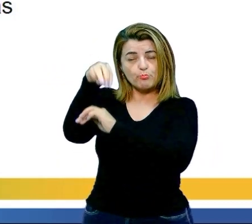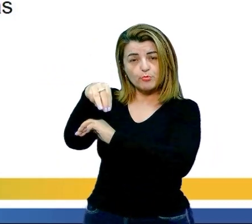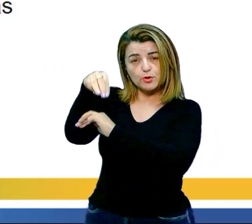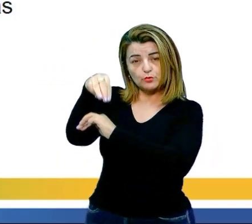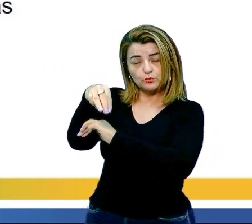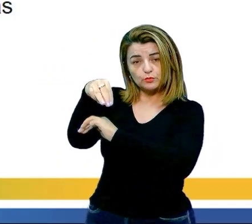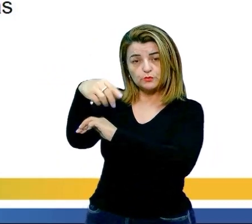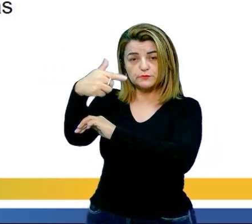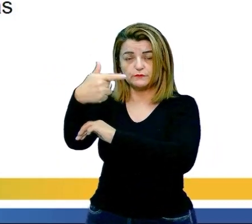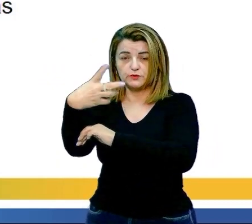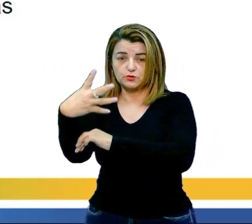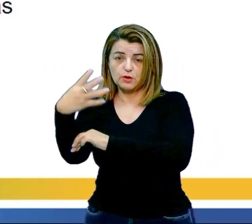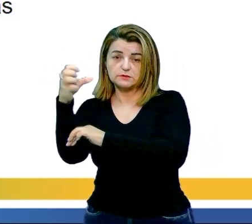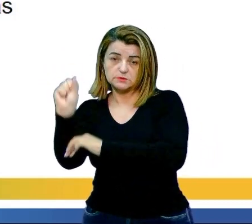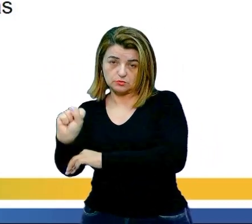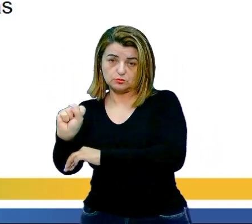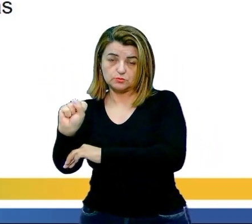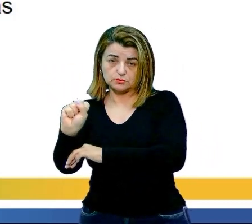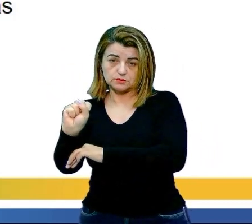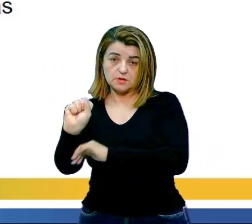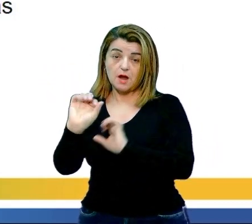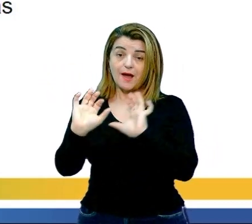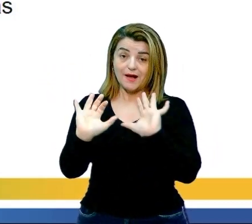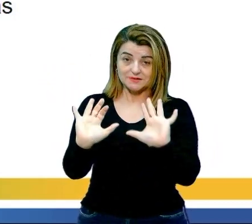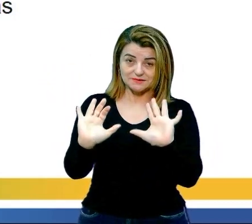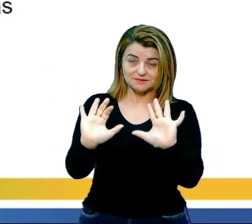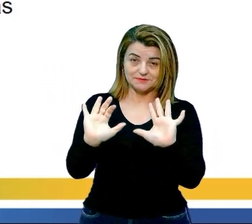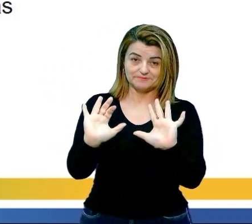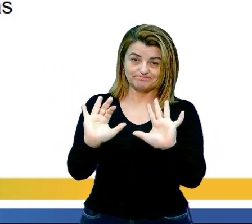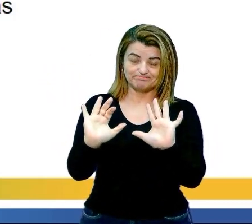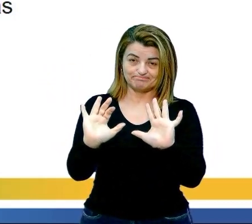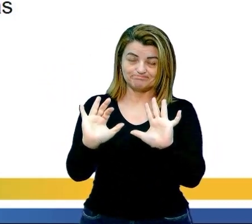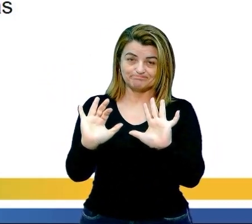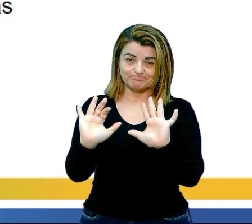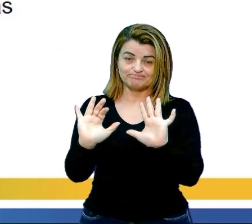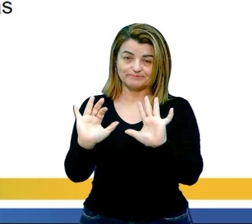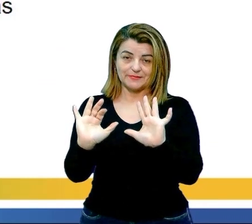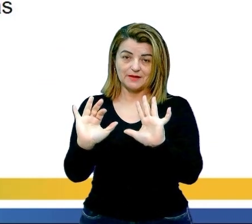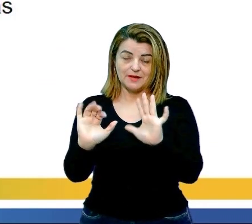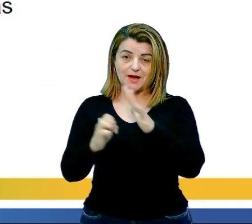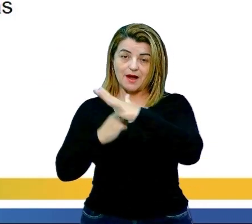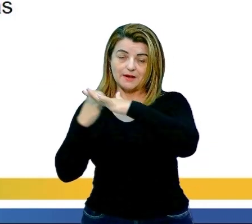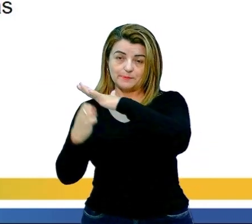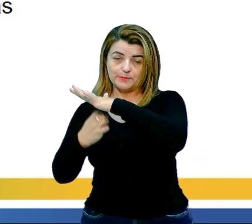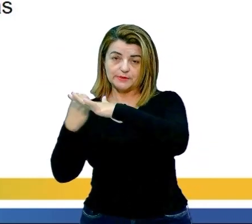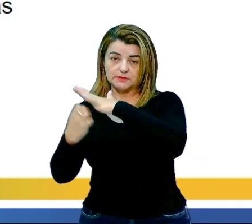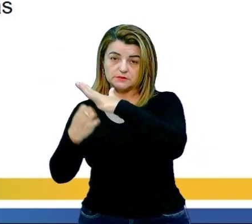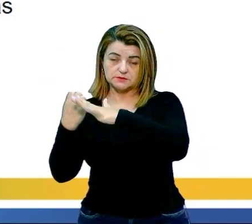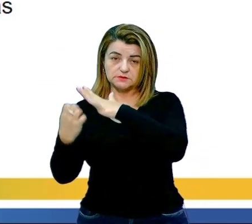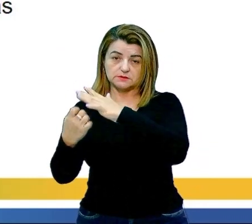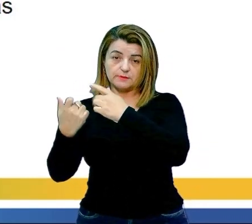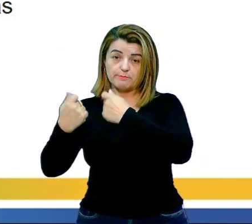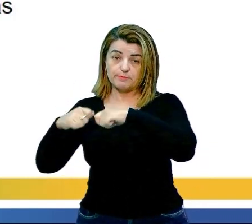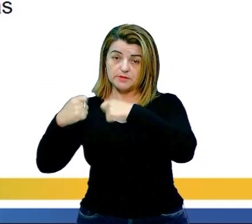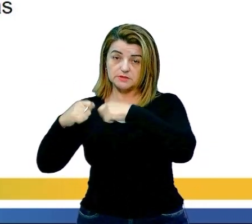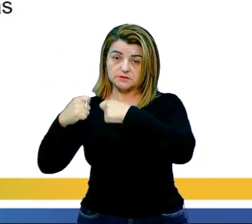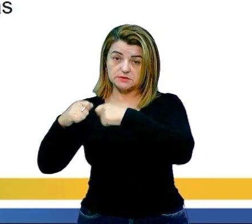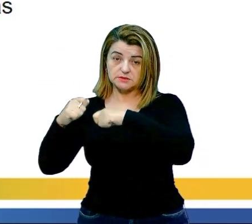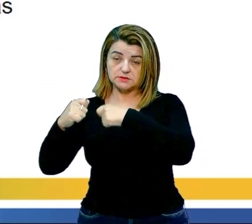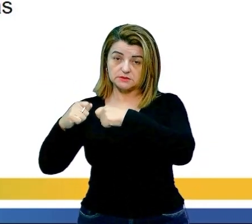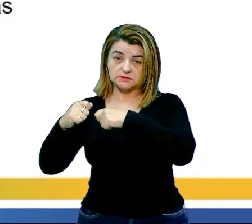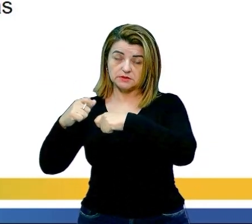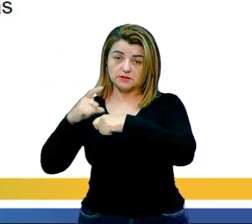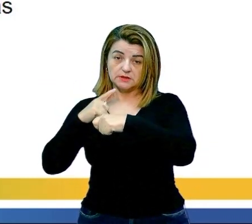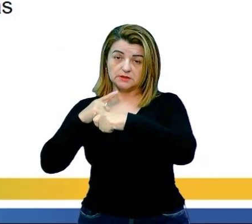e 24 segundos. Com isso, a companhia de trânsito precisa instalar